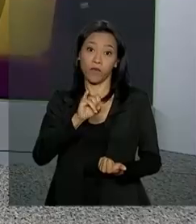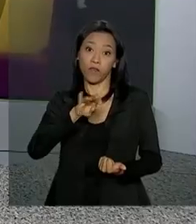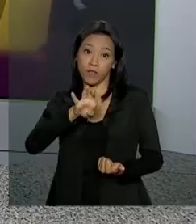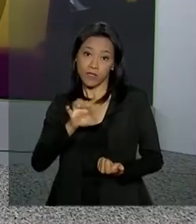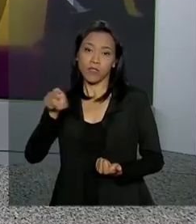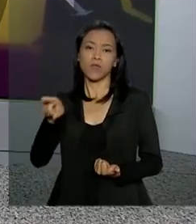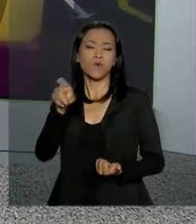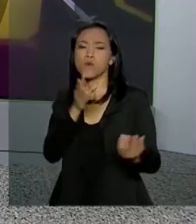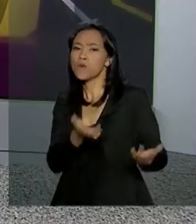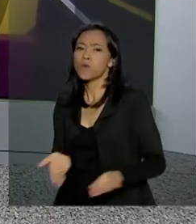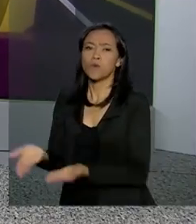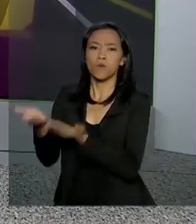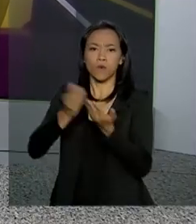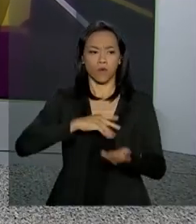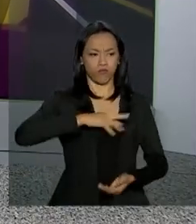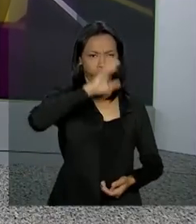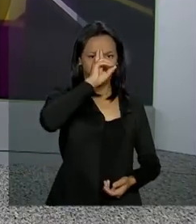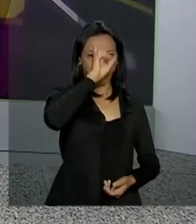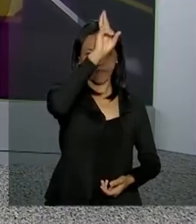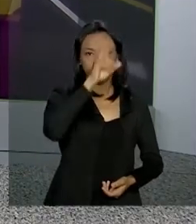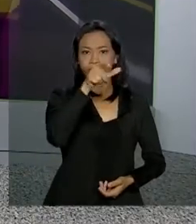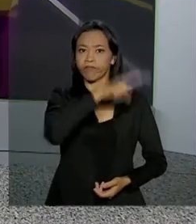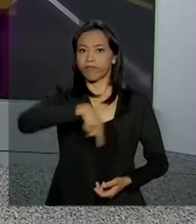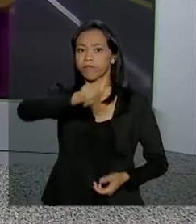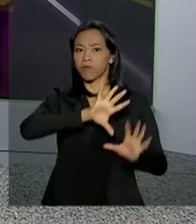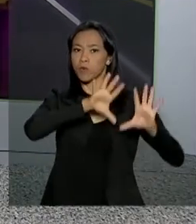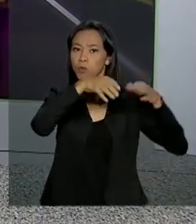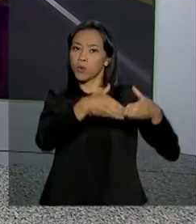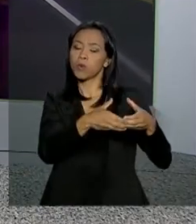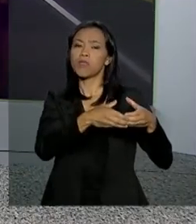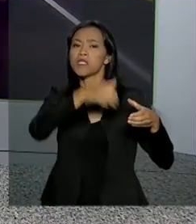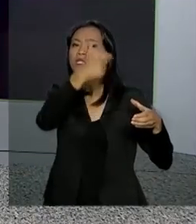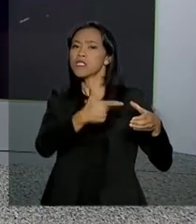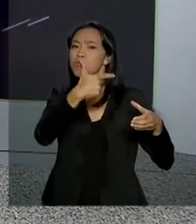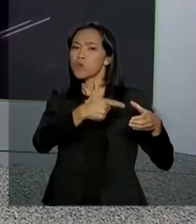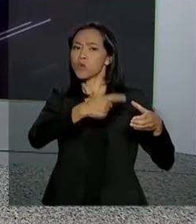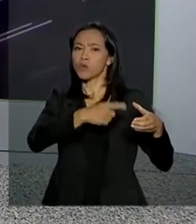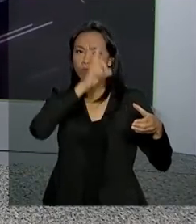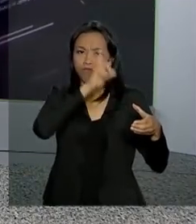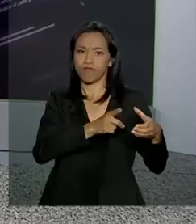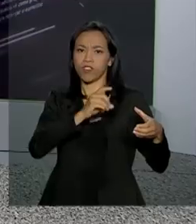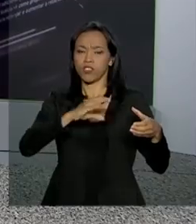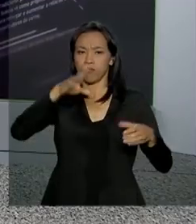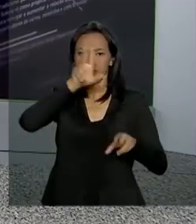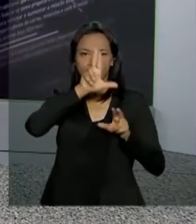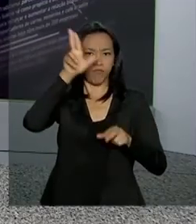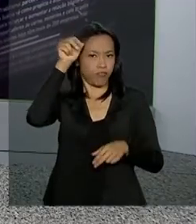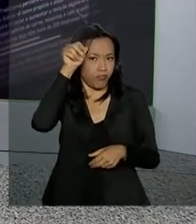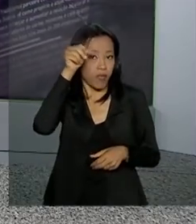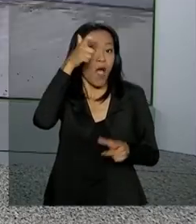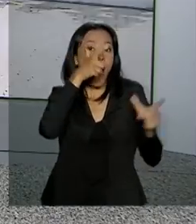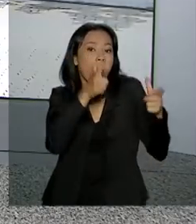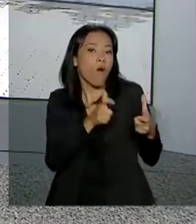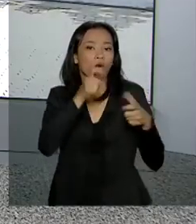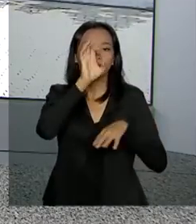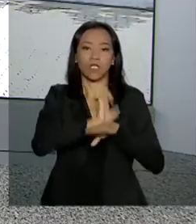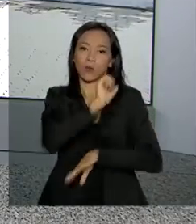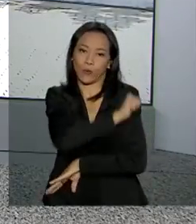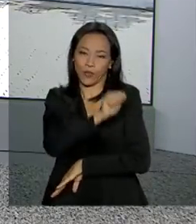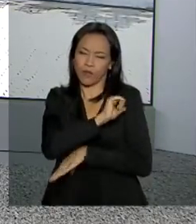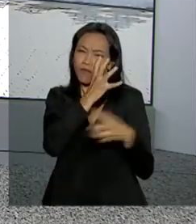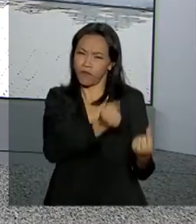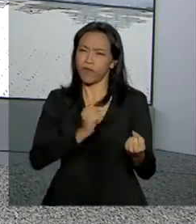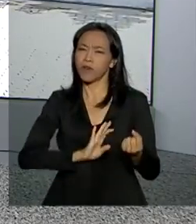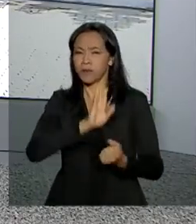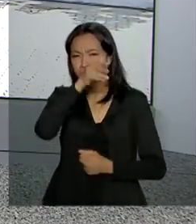de passagem de comando do 2º Regimento de Cavalaria de Guarda no Rio de Janeiro. Vamos ao vivo ao Rio. O repórter Maurício